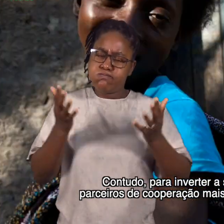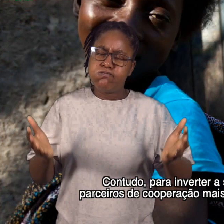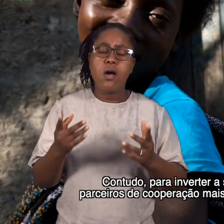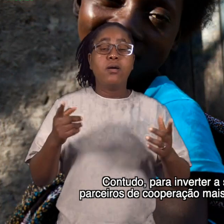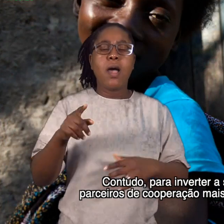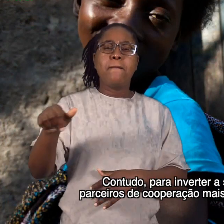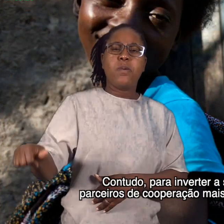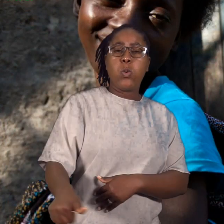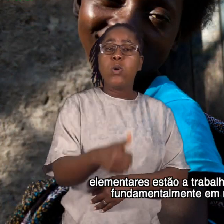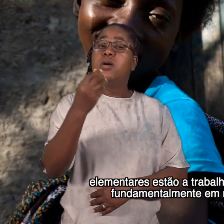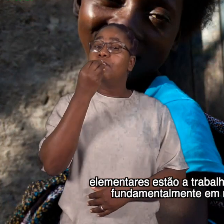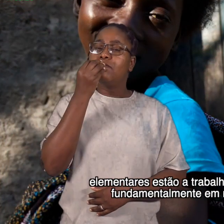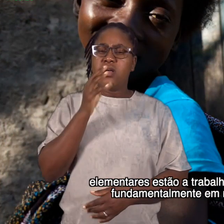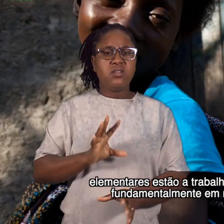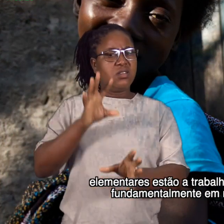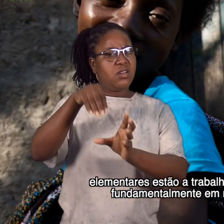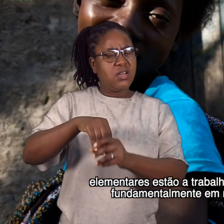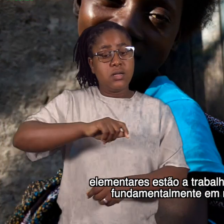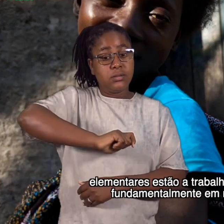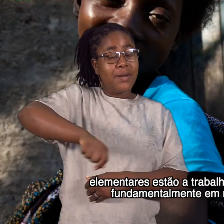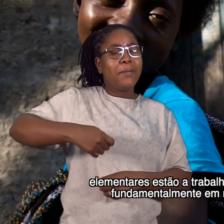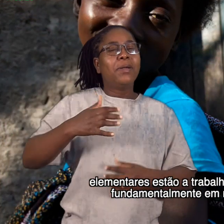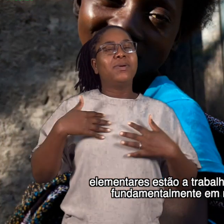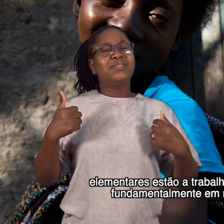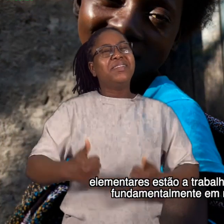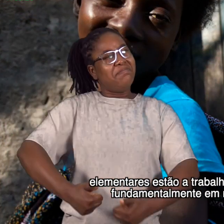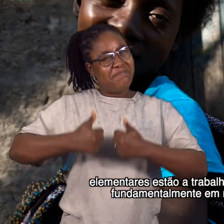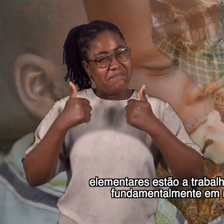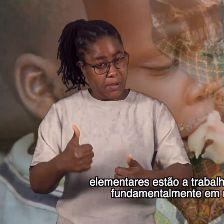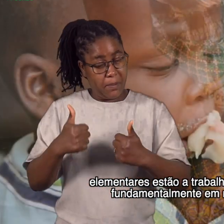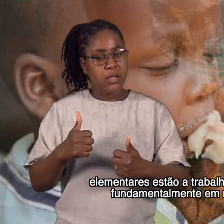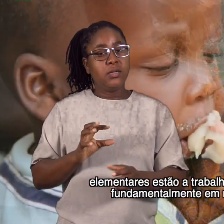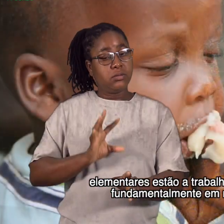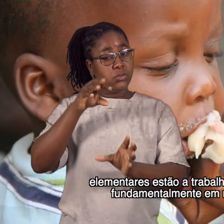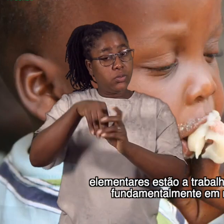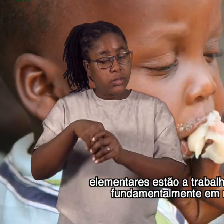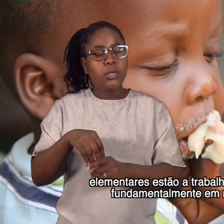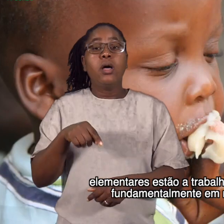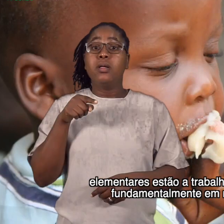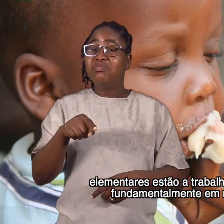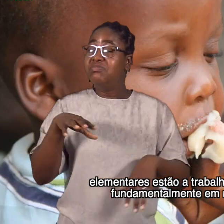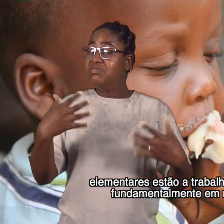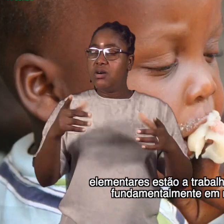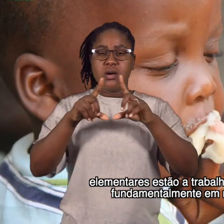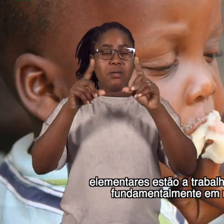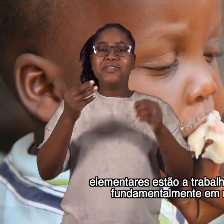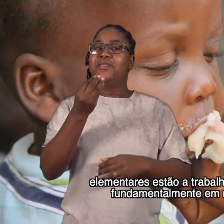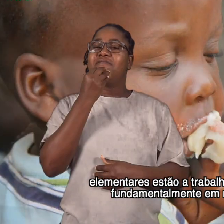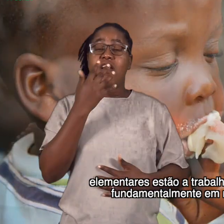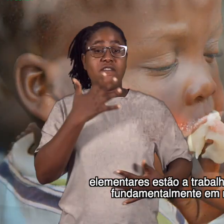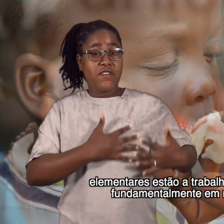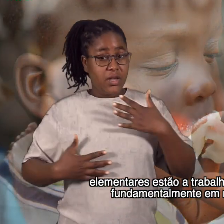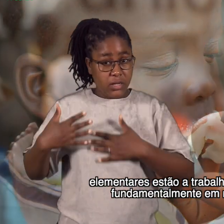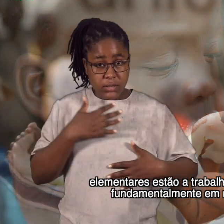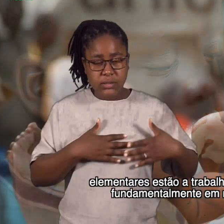agentes polivalentes e alimentares estão a trabalhar na promoção de saúde, fundamentalmente